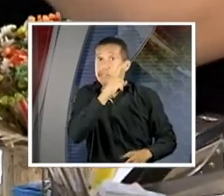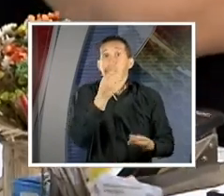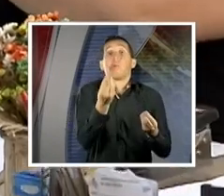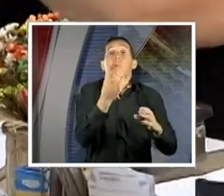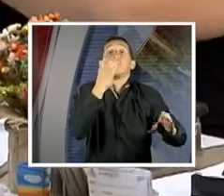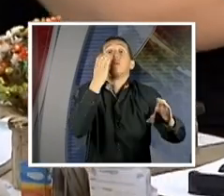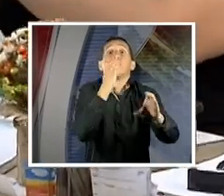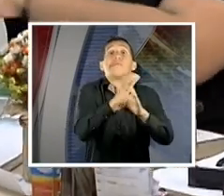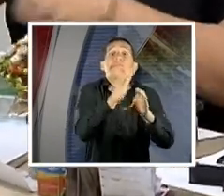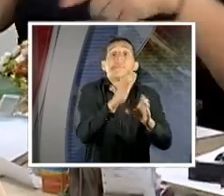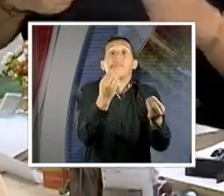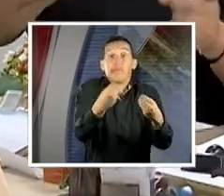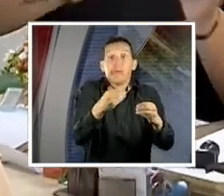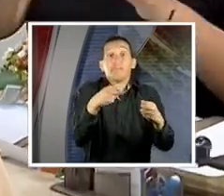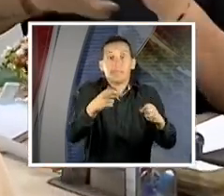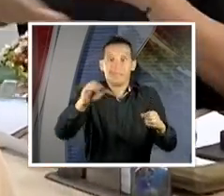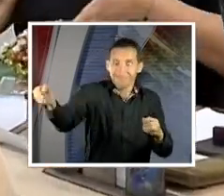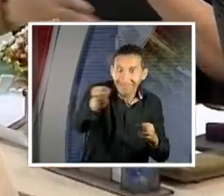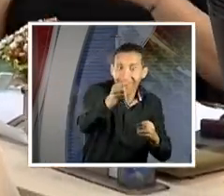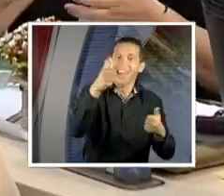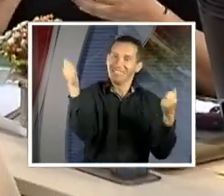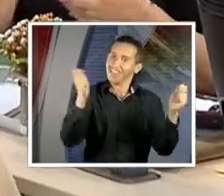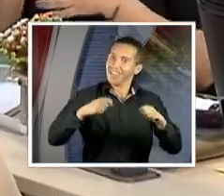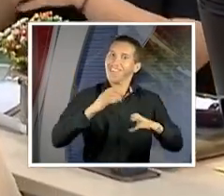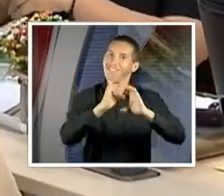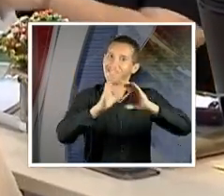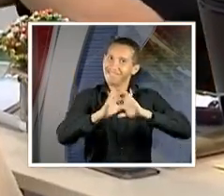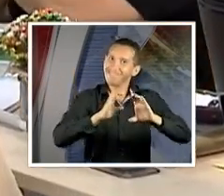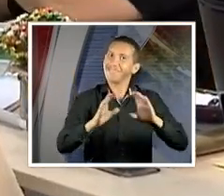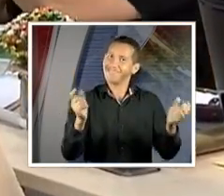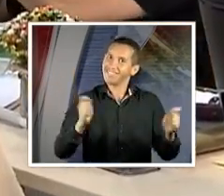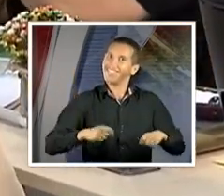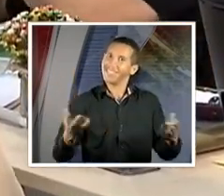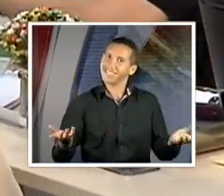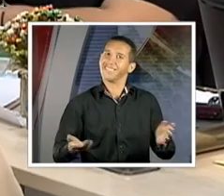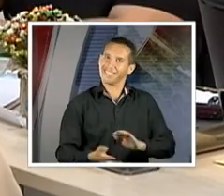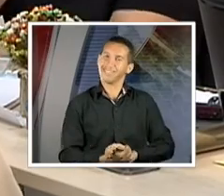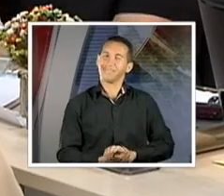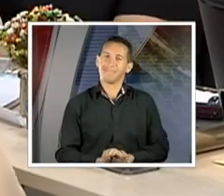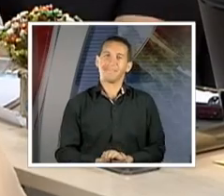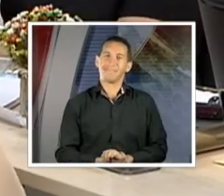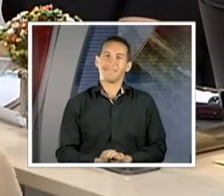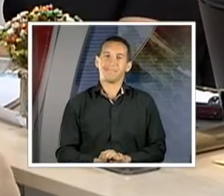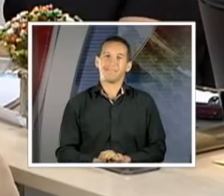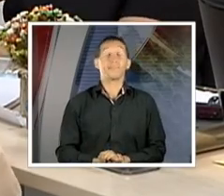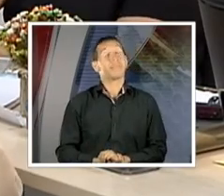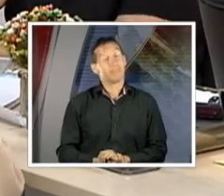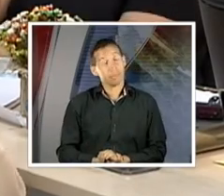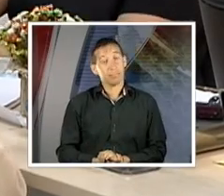para possibilitar que a comunicação ela chegue até essa pessoa.